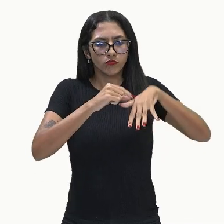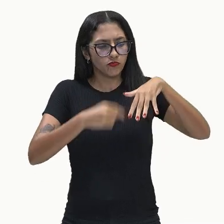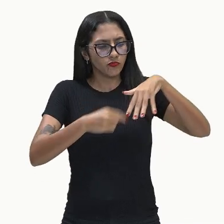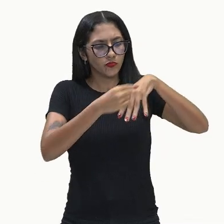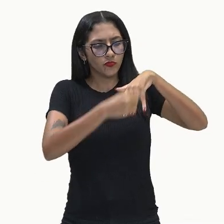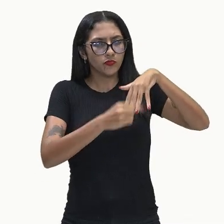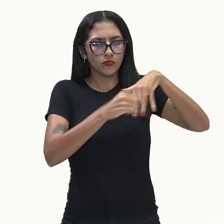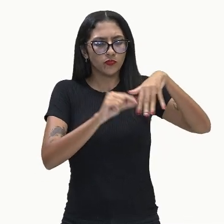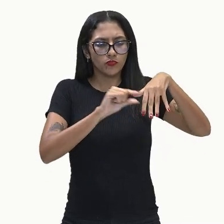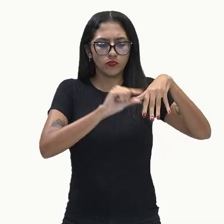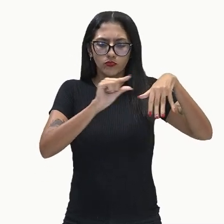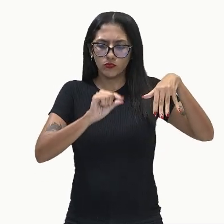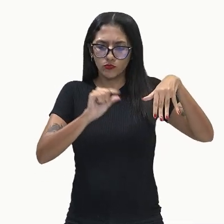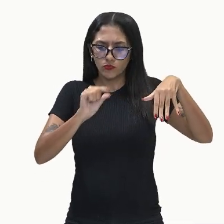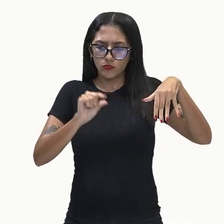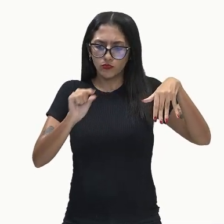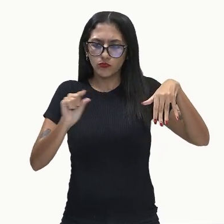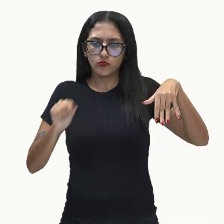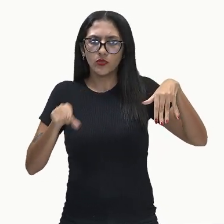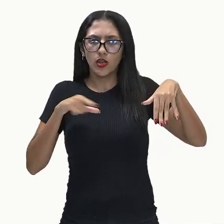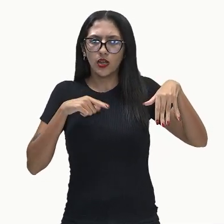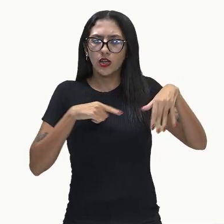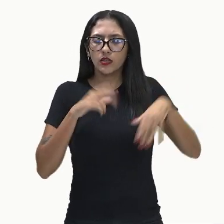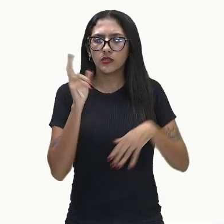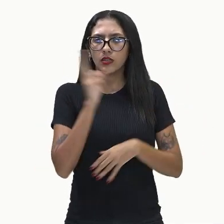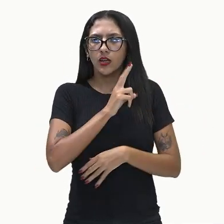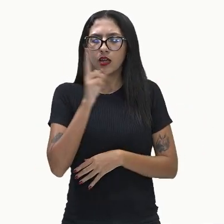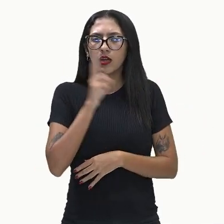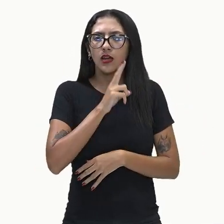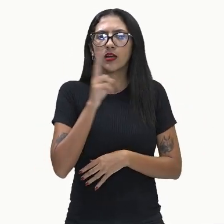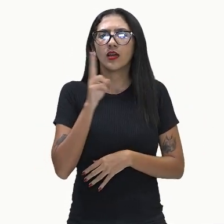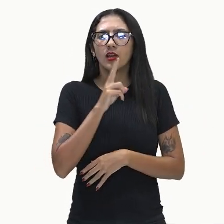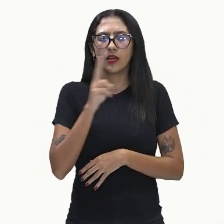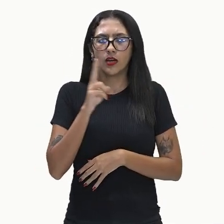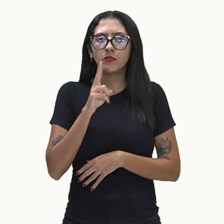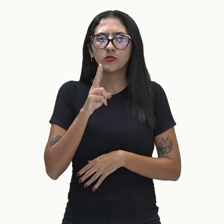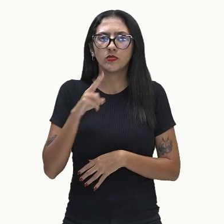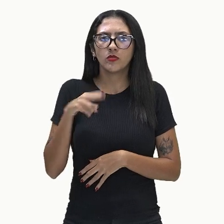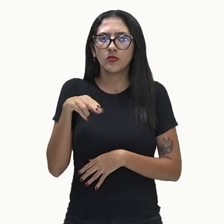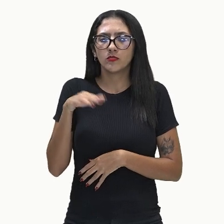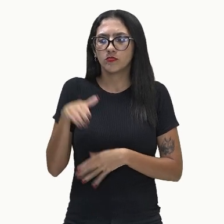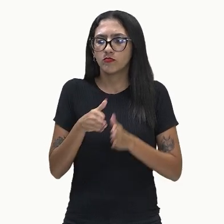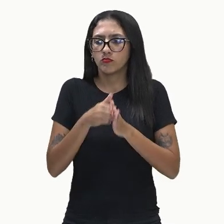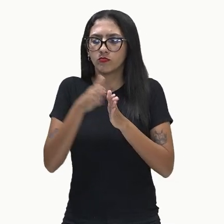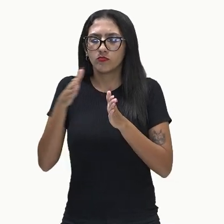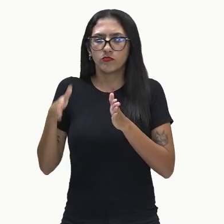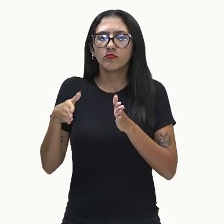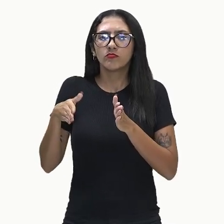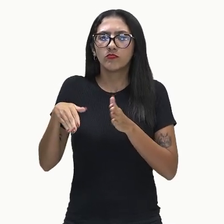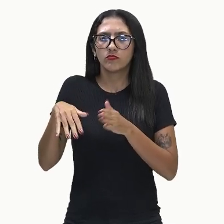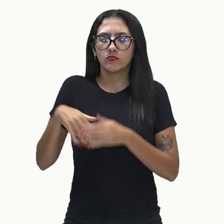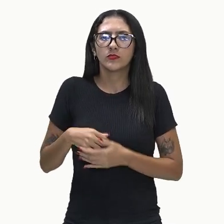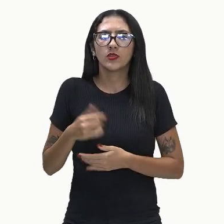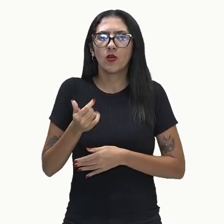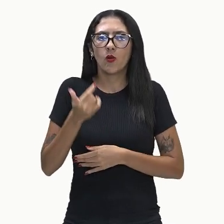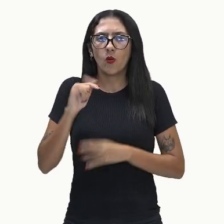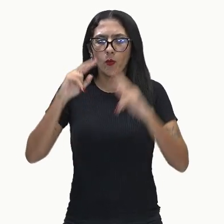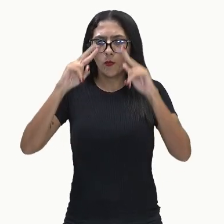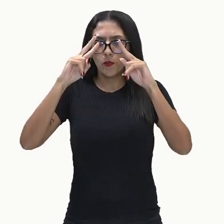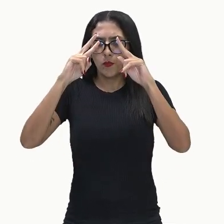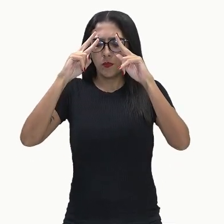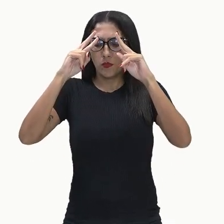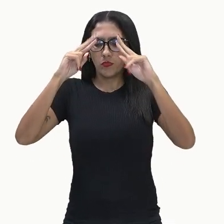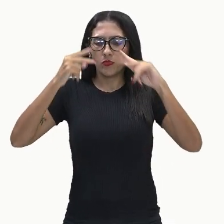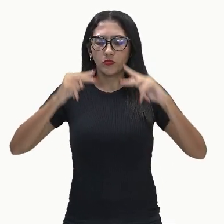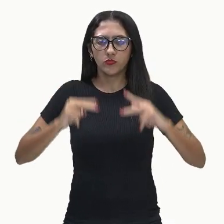se propaga, ele ganha velocidade para chegar até as terminações do